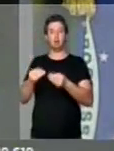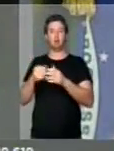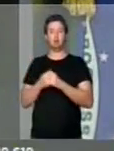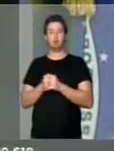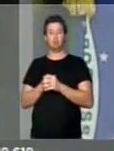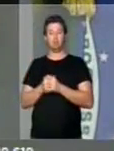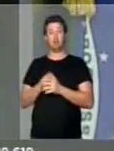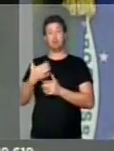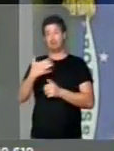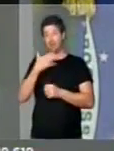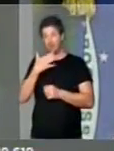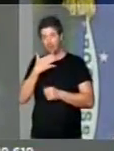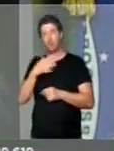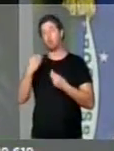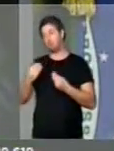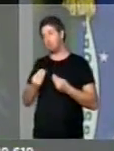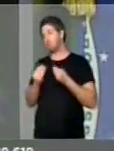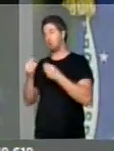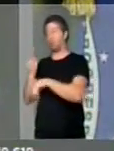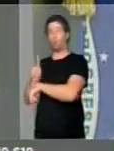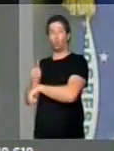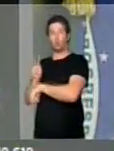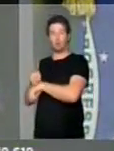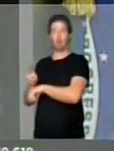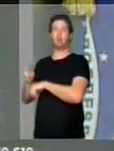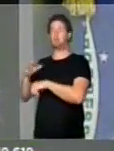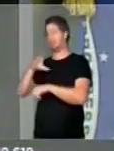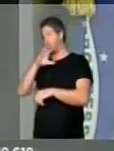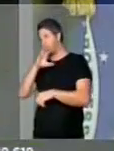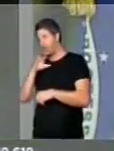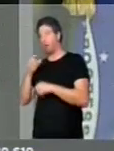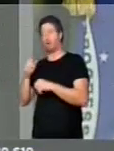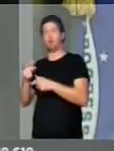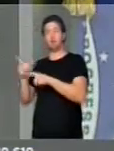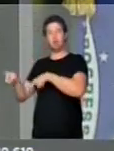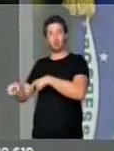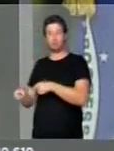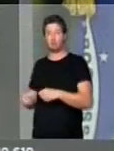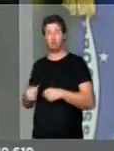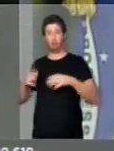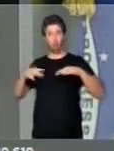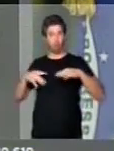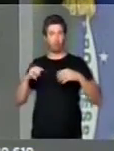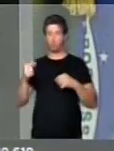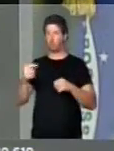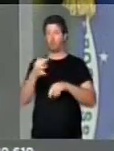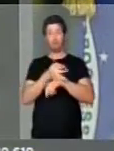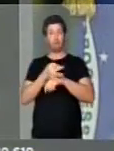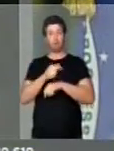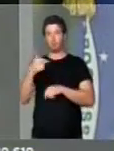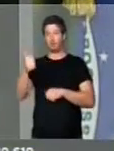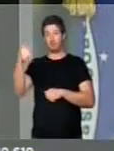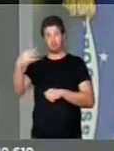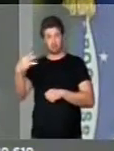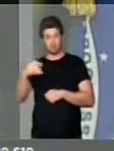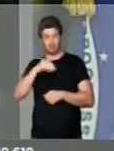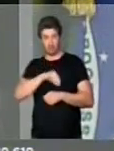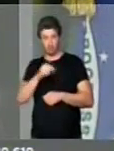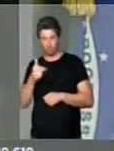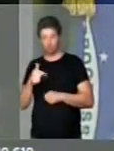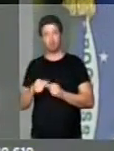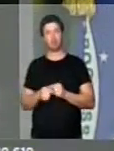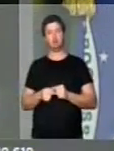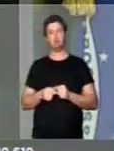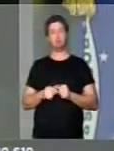no Natal precisa dar conta da criação e não tem folga, não tem férias, não tem 13º e nem salário